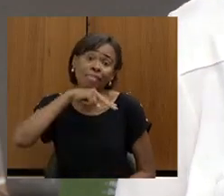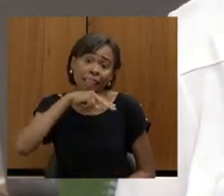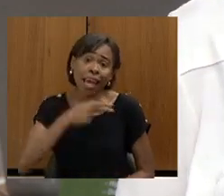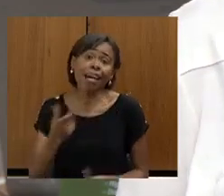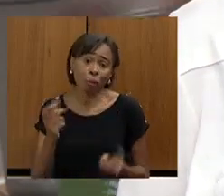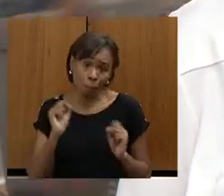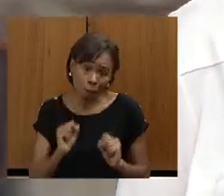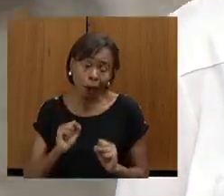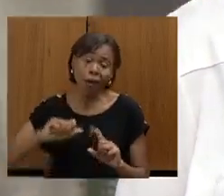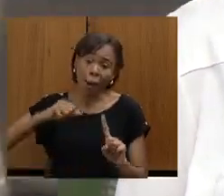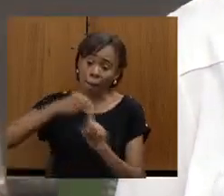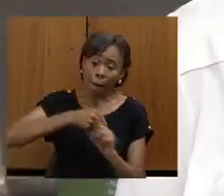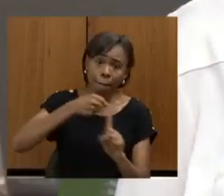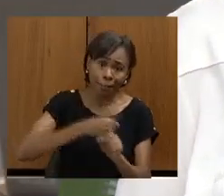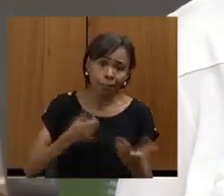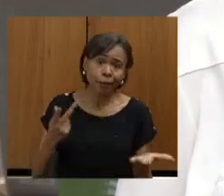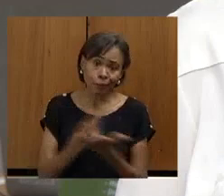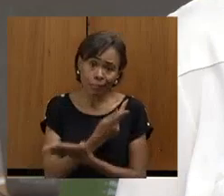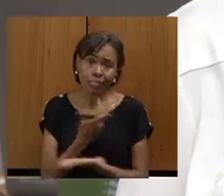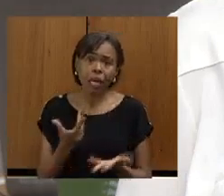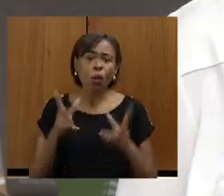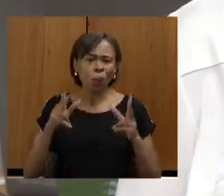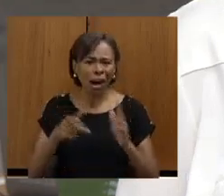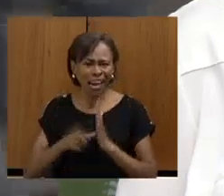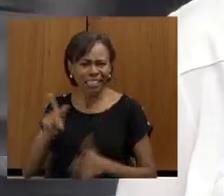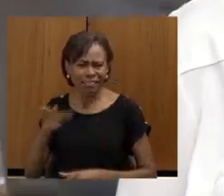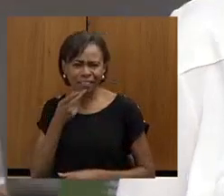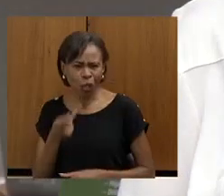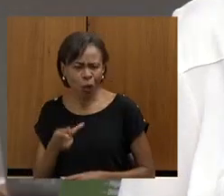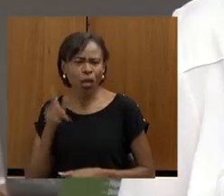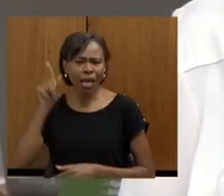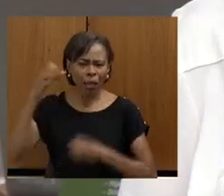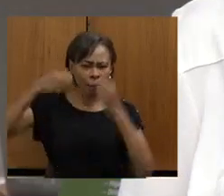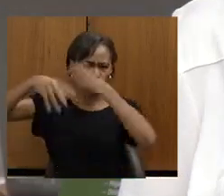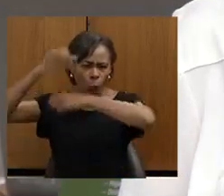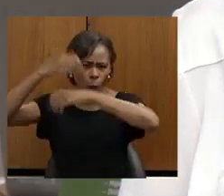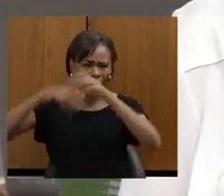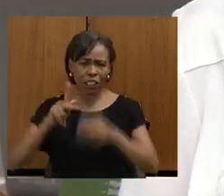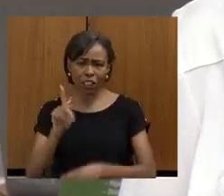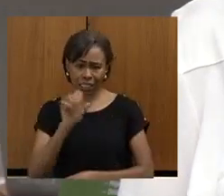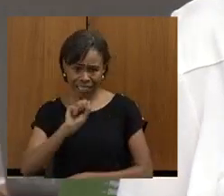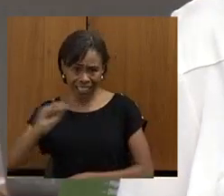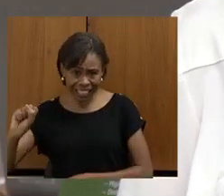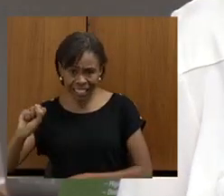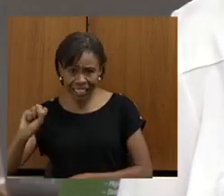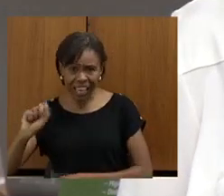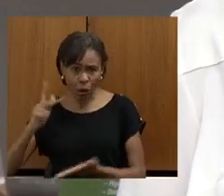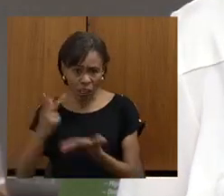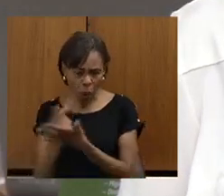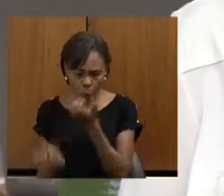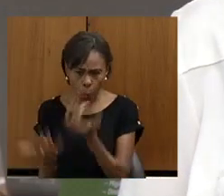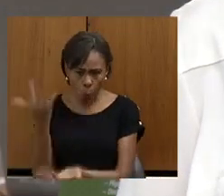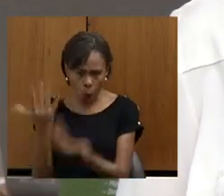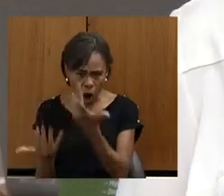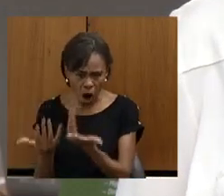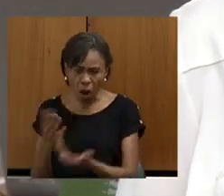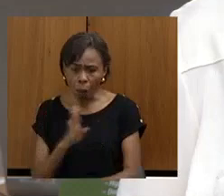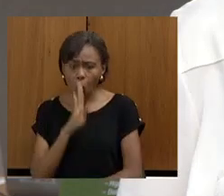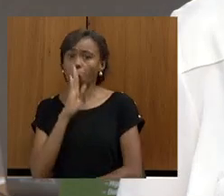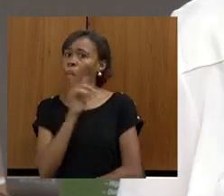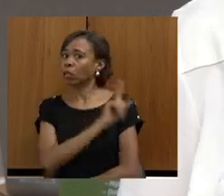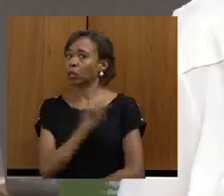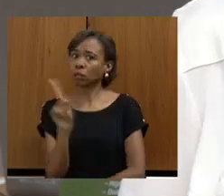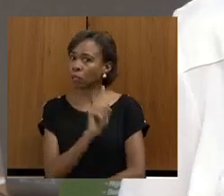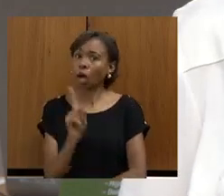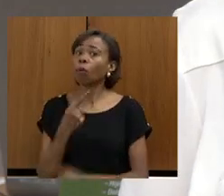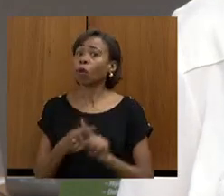Como foi dito a respeito da Boate Kids, nós não podemos nos calar, porque gerações